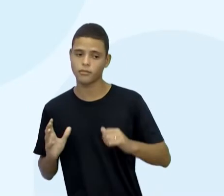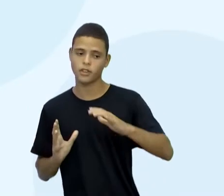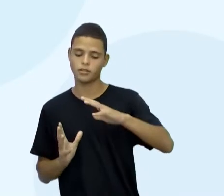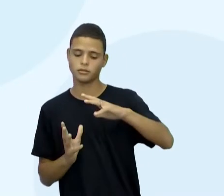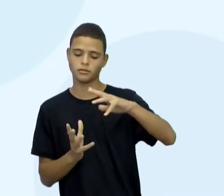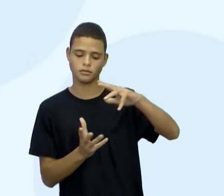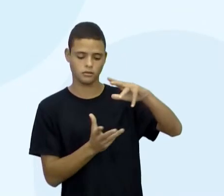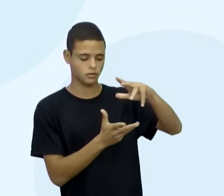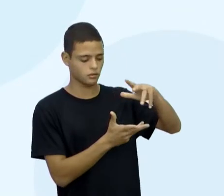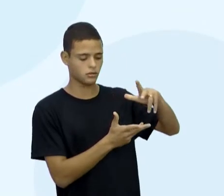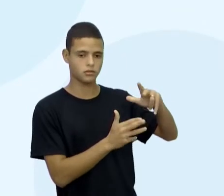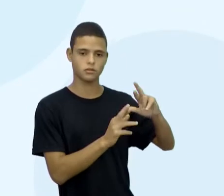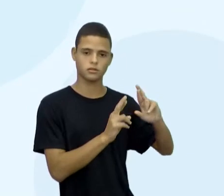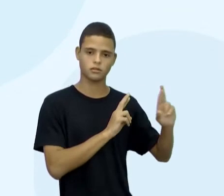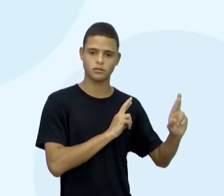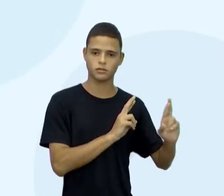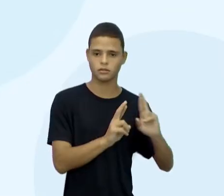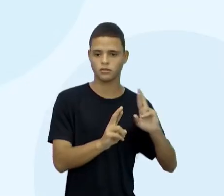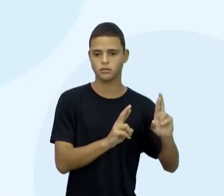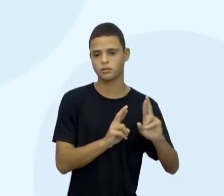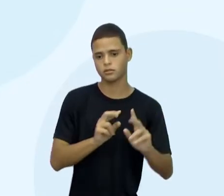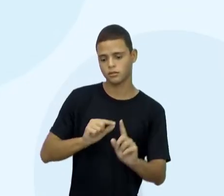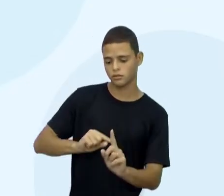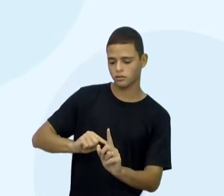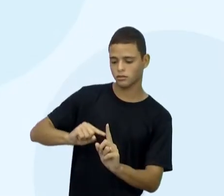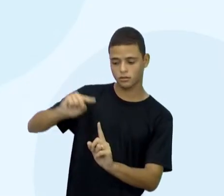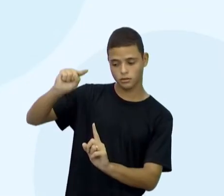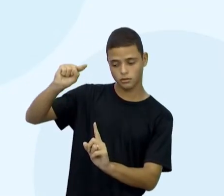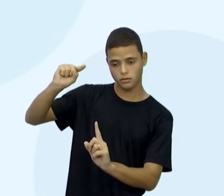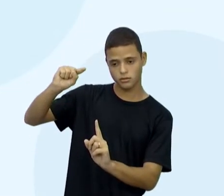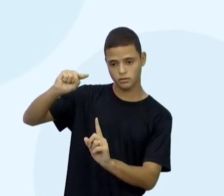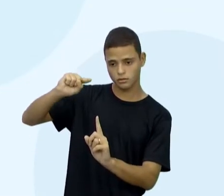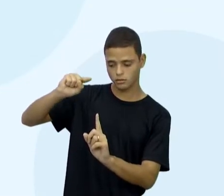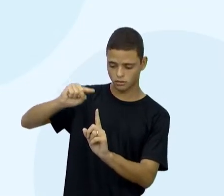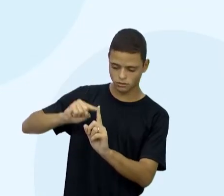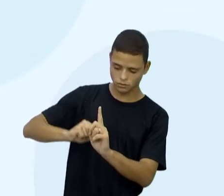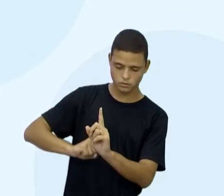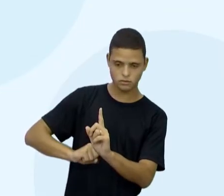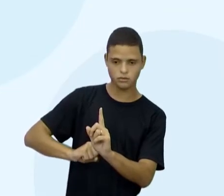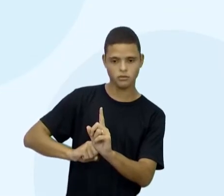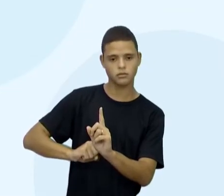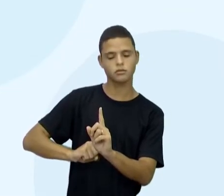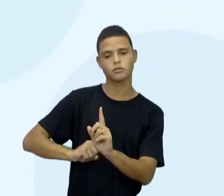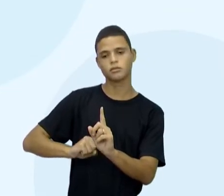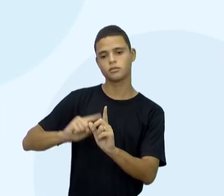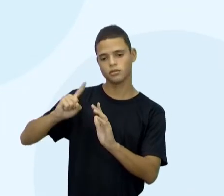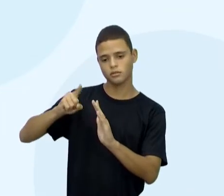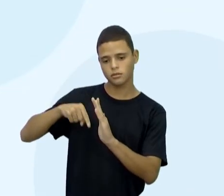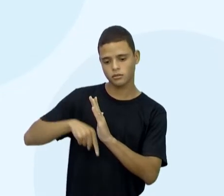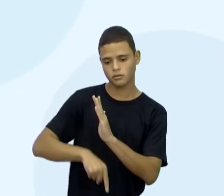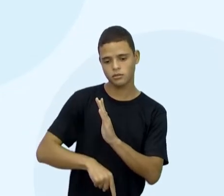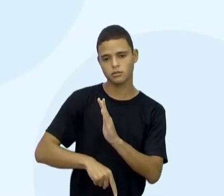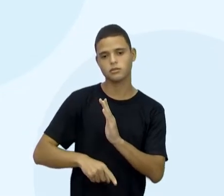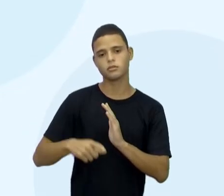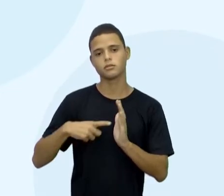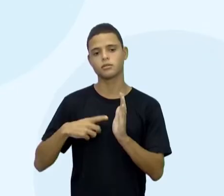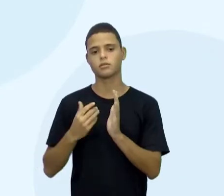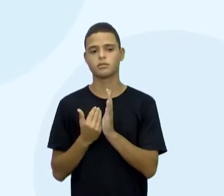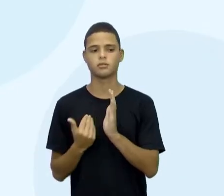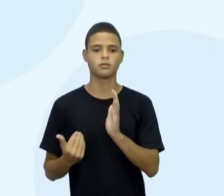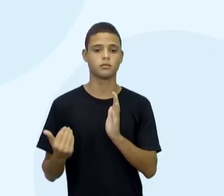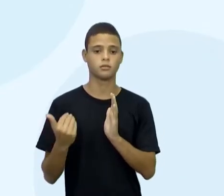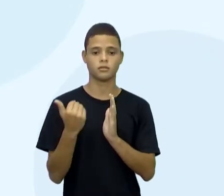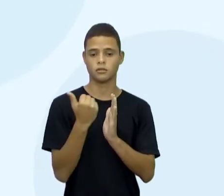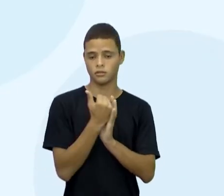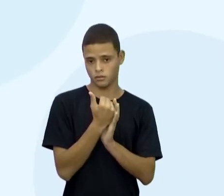a relação, né, de altitude e de profundidade, né? Então a altitude é o que está acima do nível